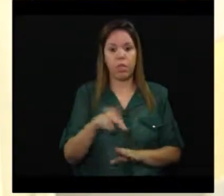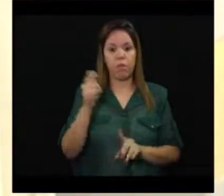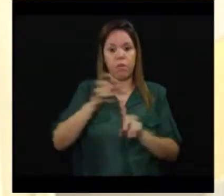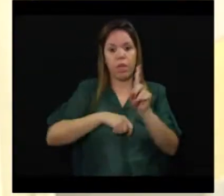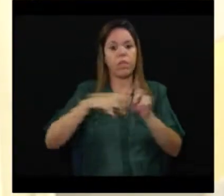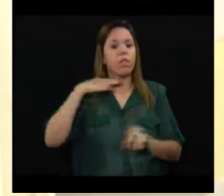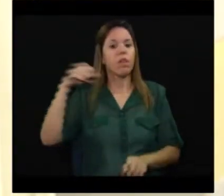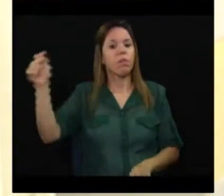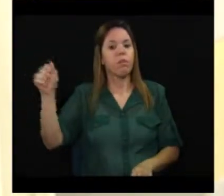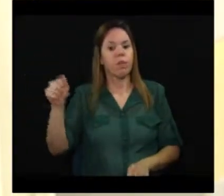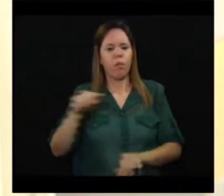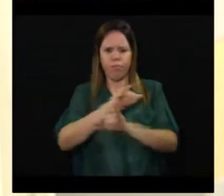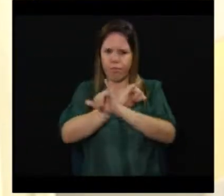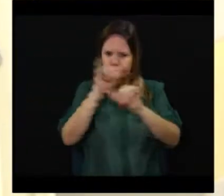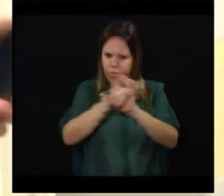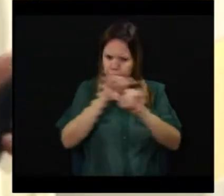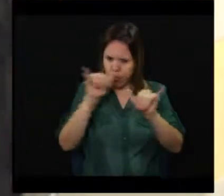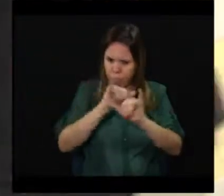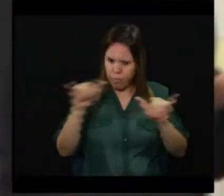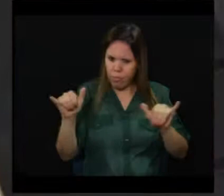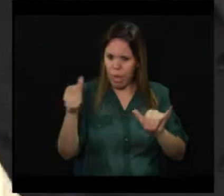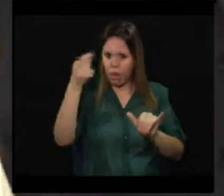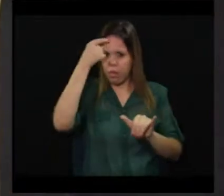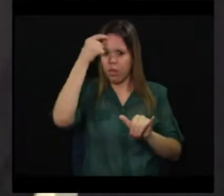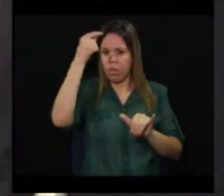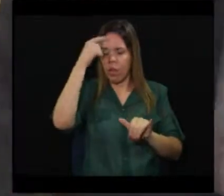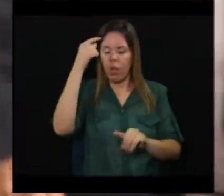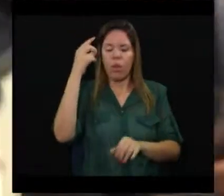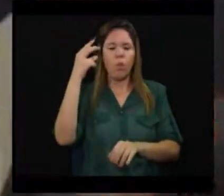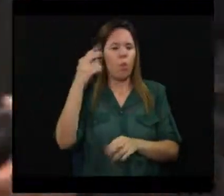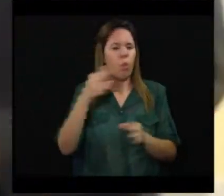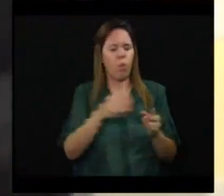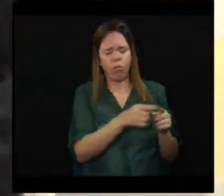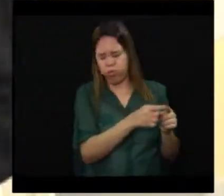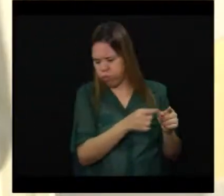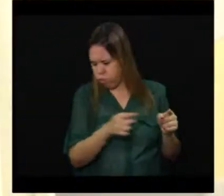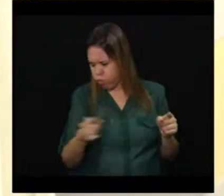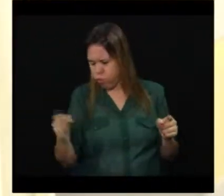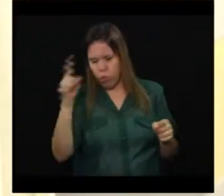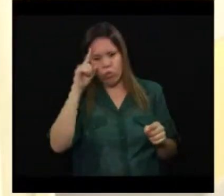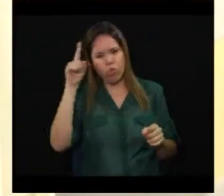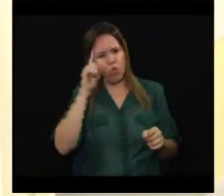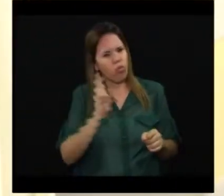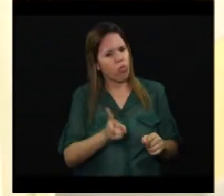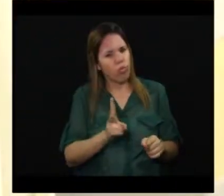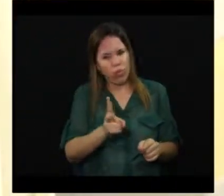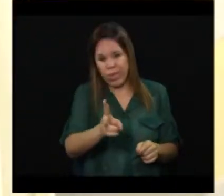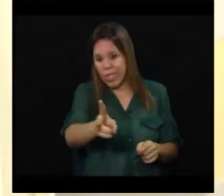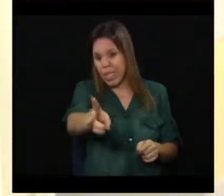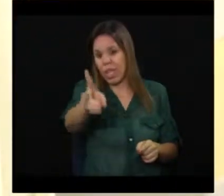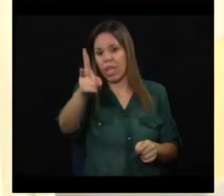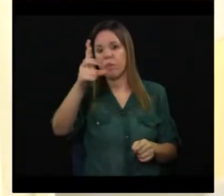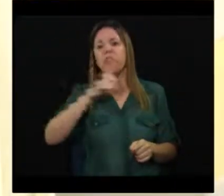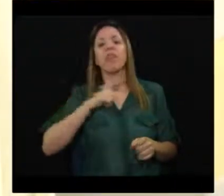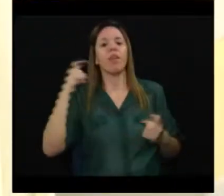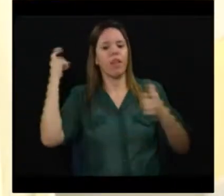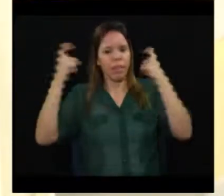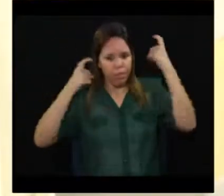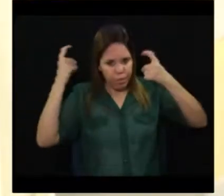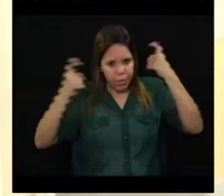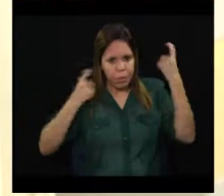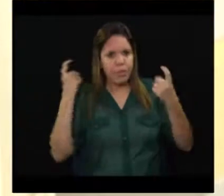o mês para divulgarmos, mas nós temos que fazer o ano todo, todos os dias, a todo momento, ter essa